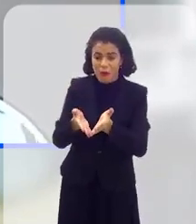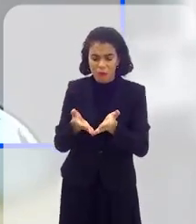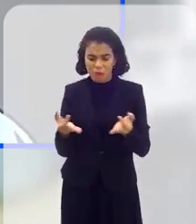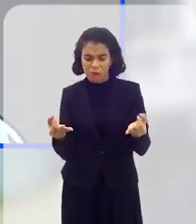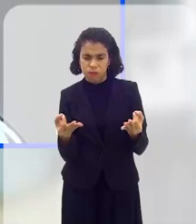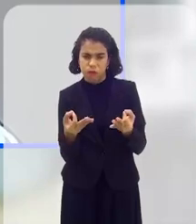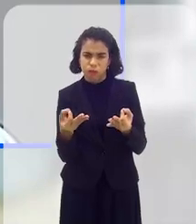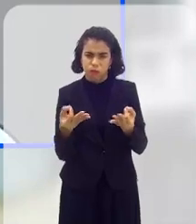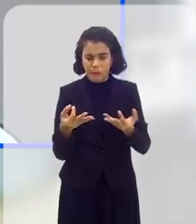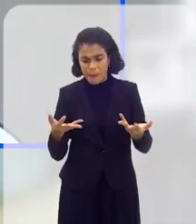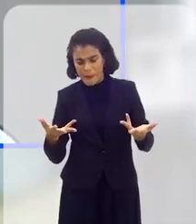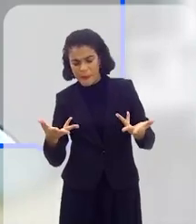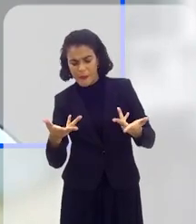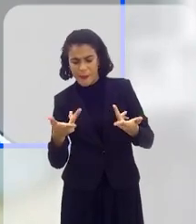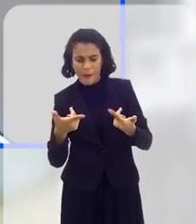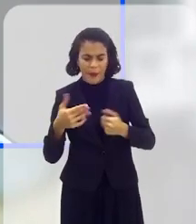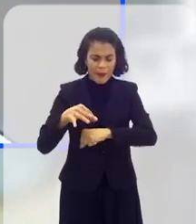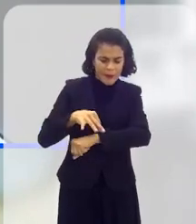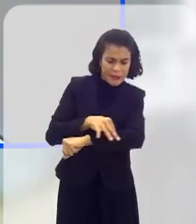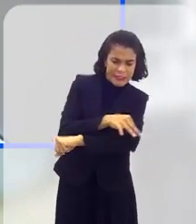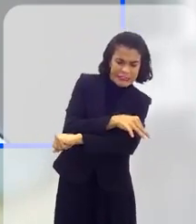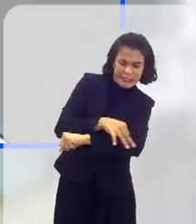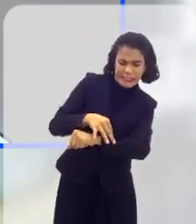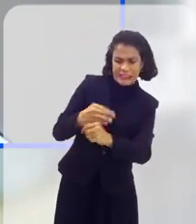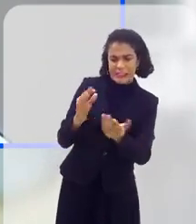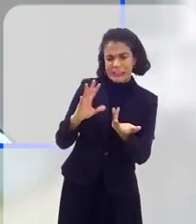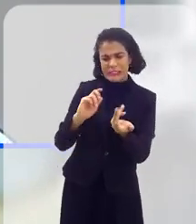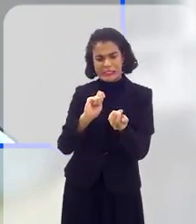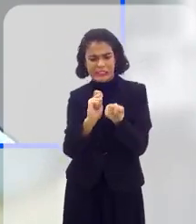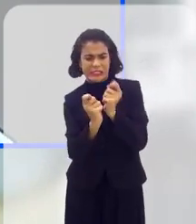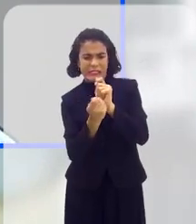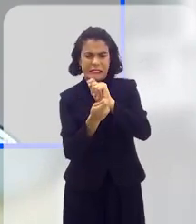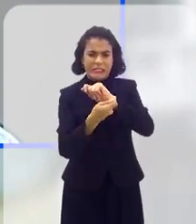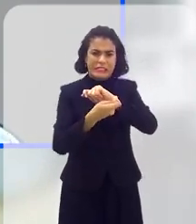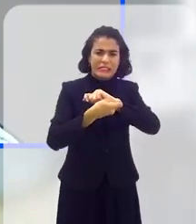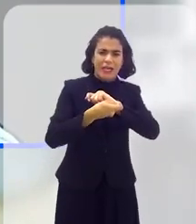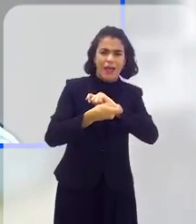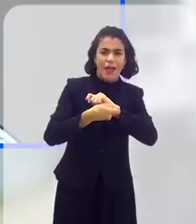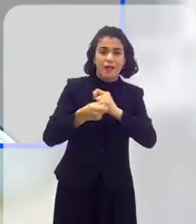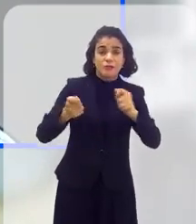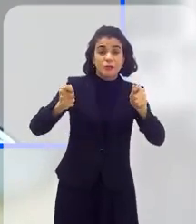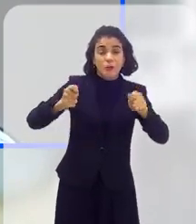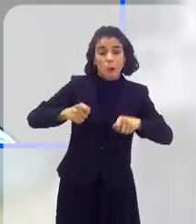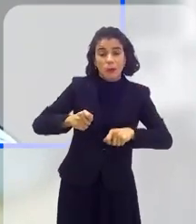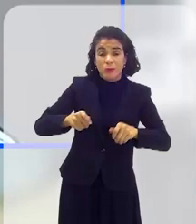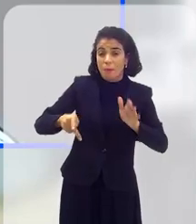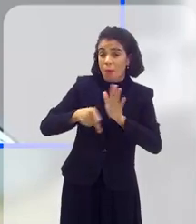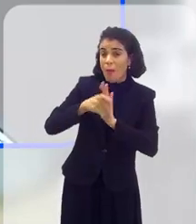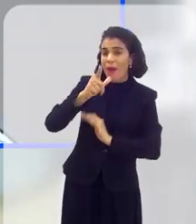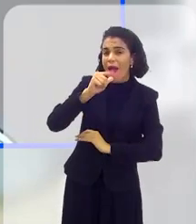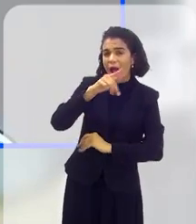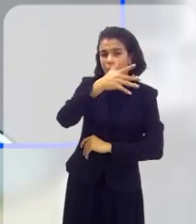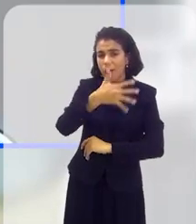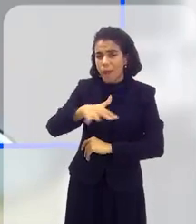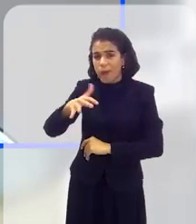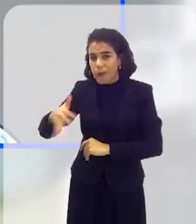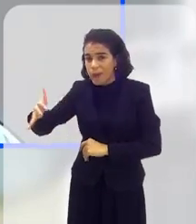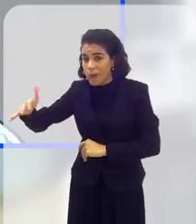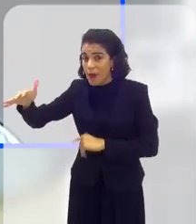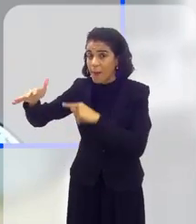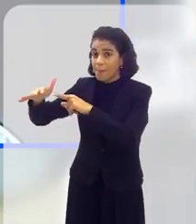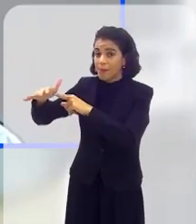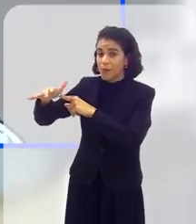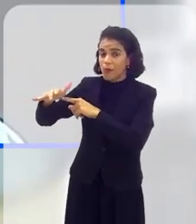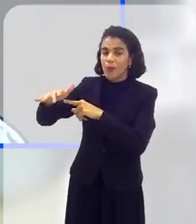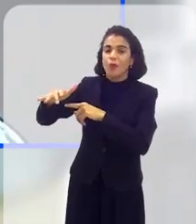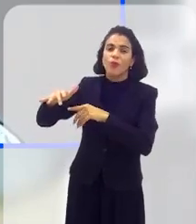tão aperfeiçoados, o design deles foi tão adaptado às condições do litoral maranhense,